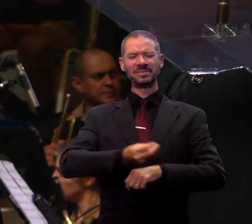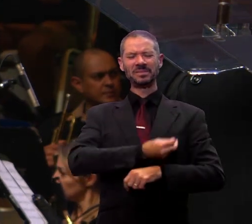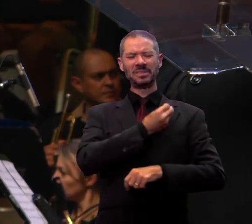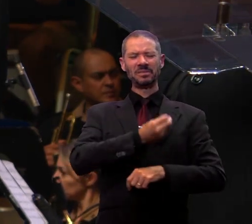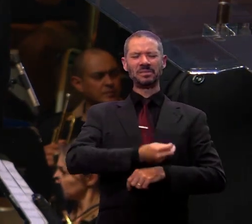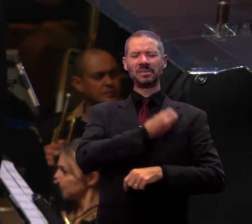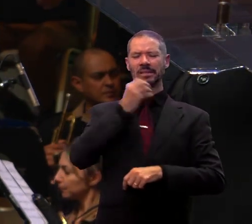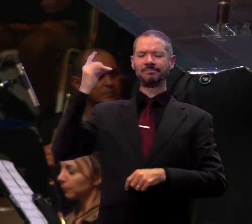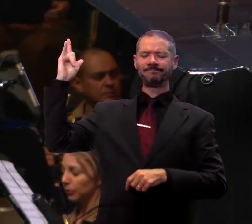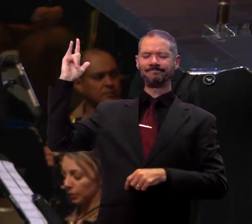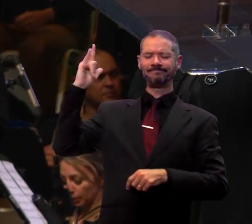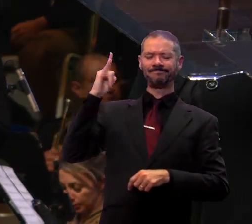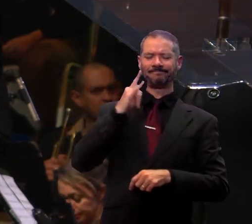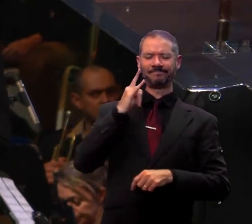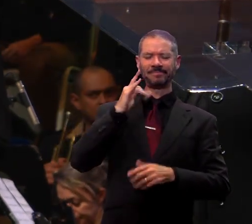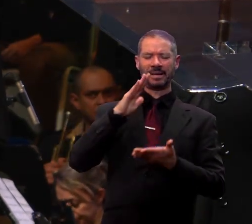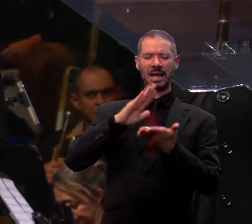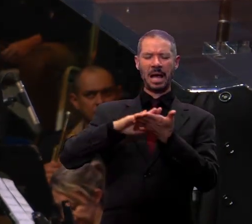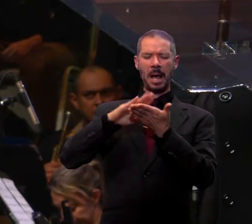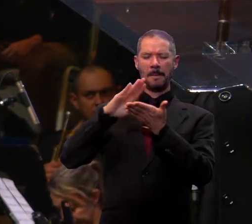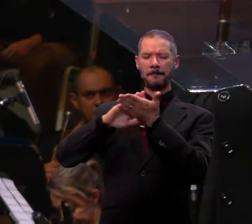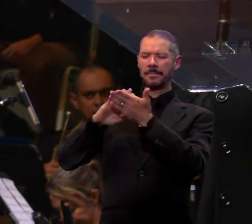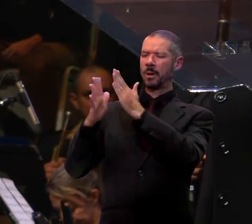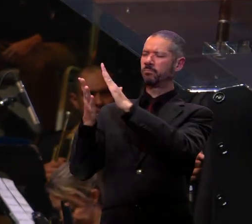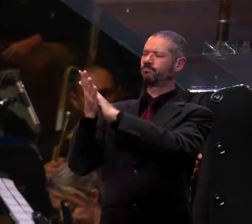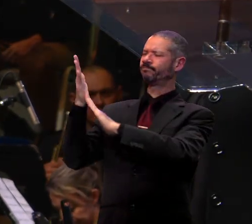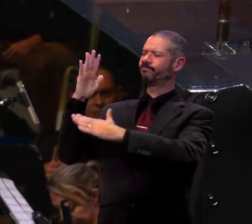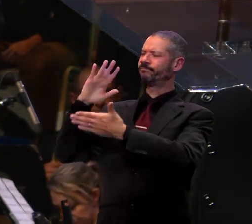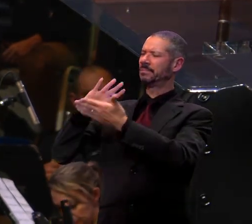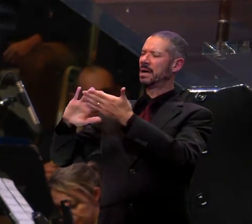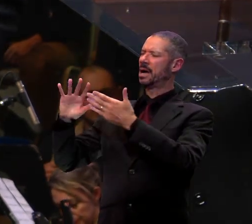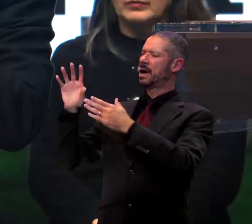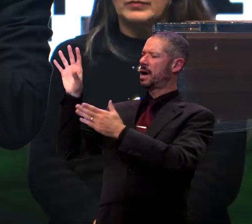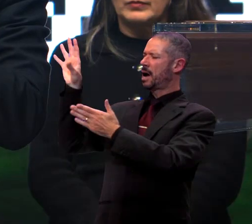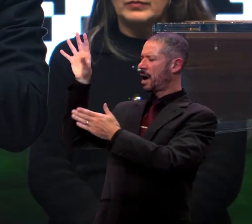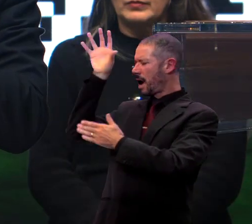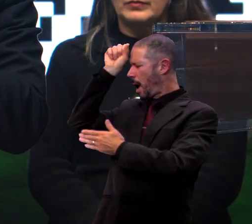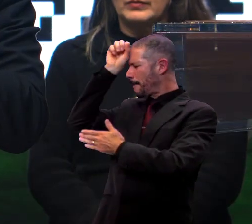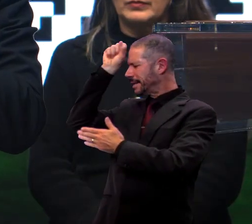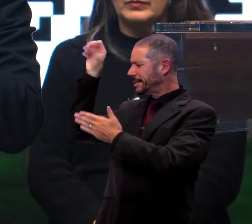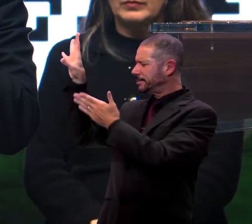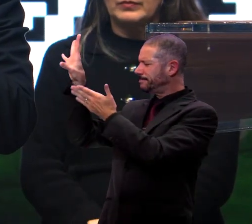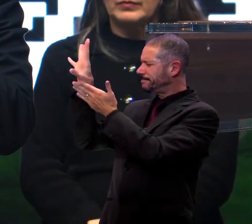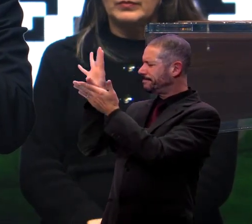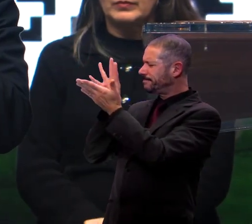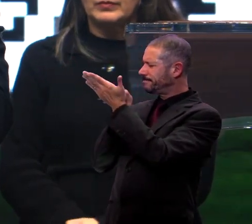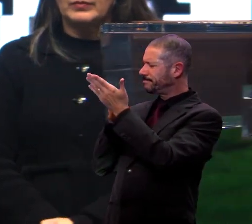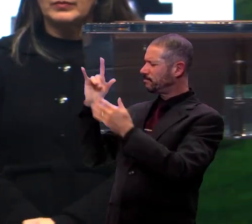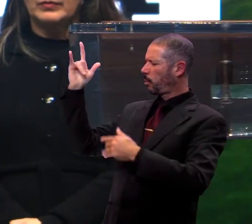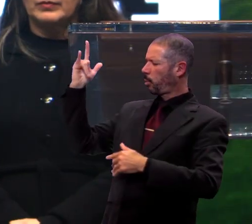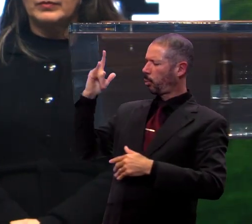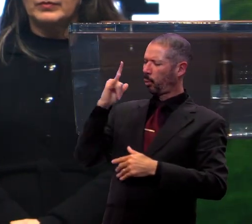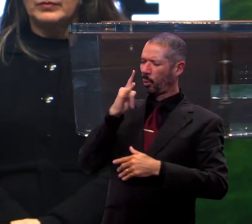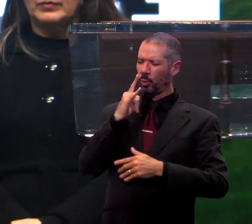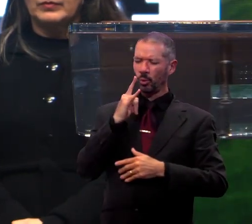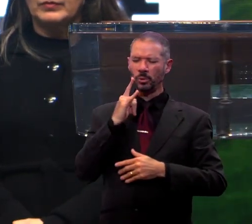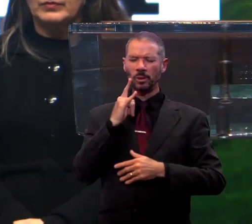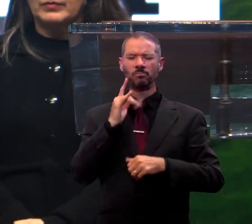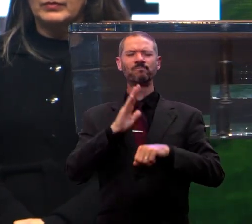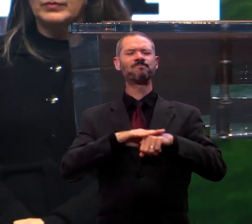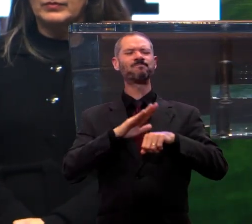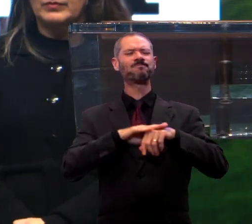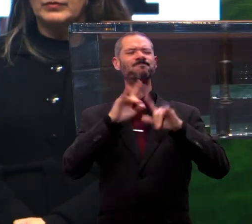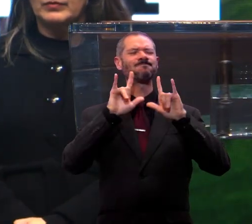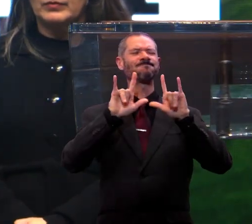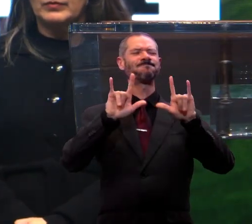do Senhor, amando o Senhor, aprendendo a amar como o Senhor ama, e então estendendo a mão para fazer diferença.